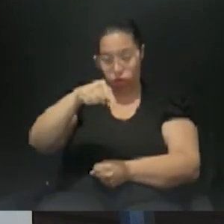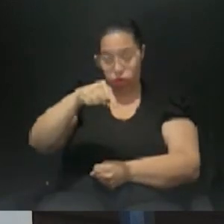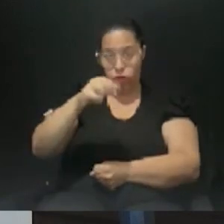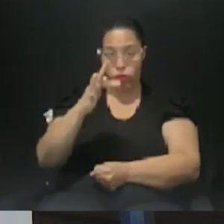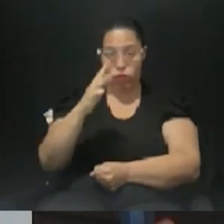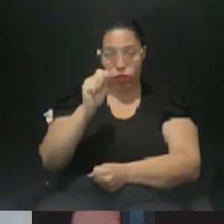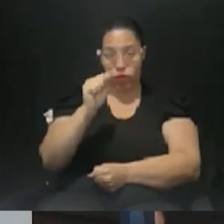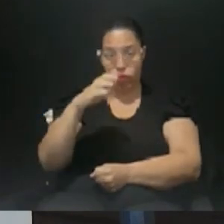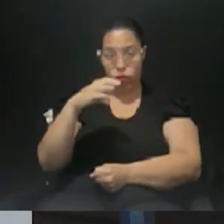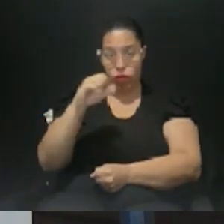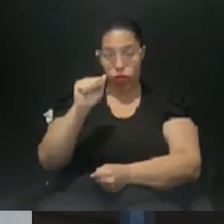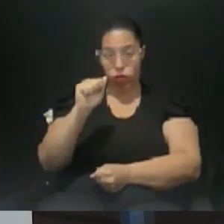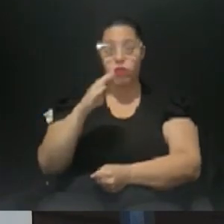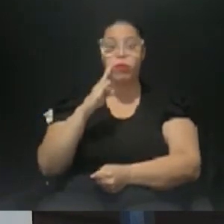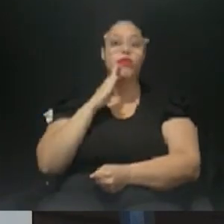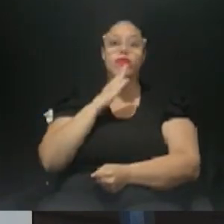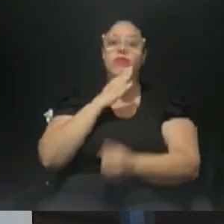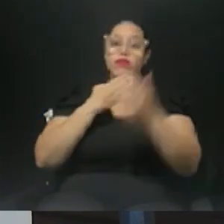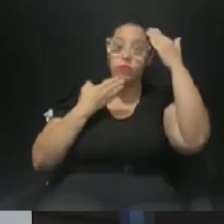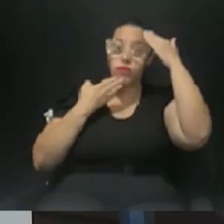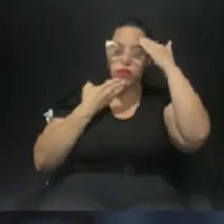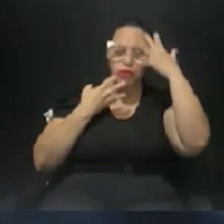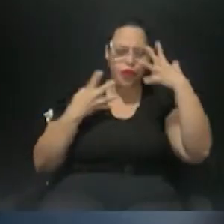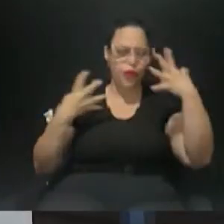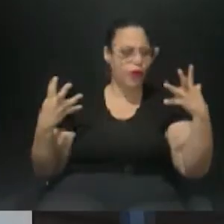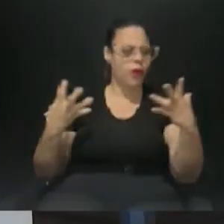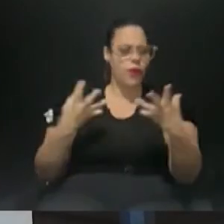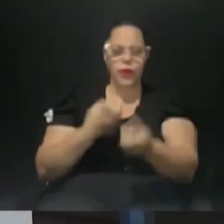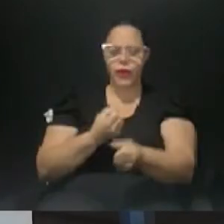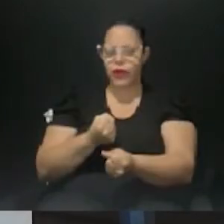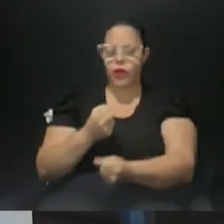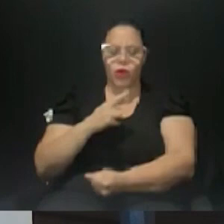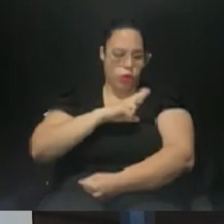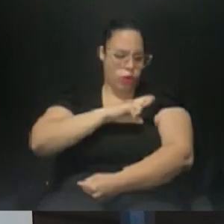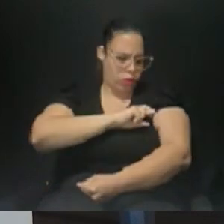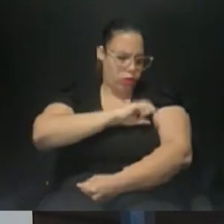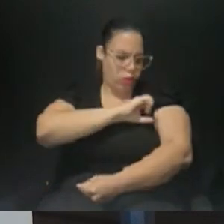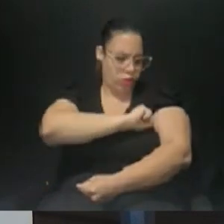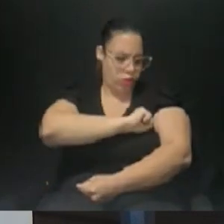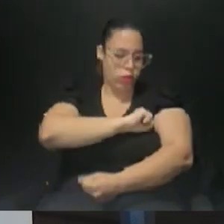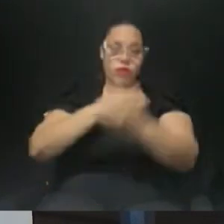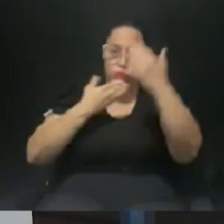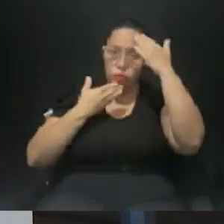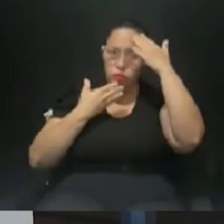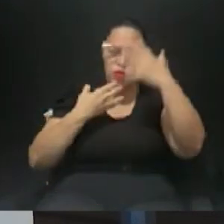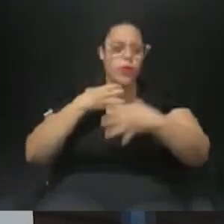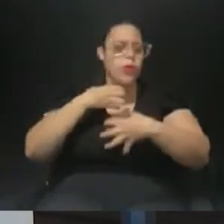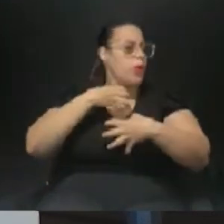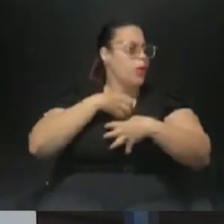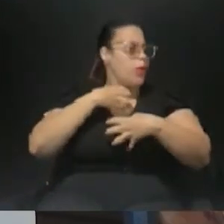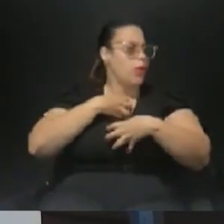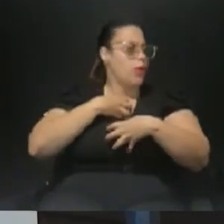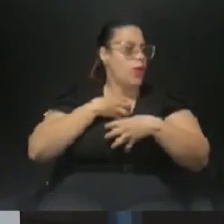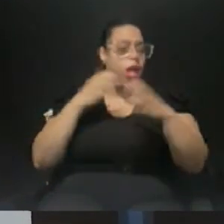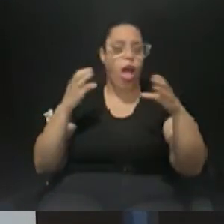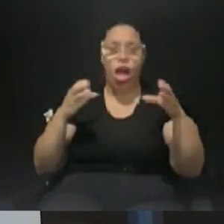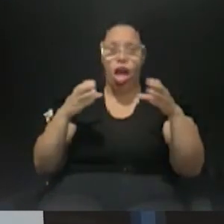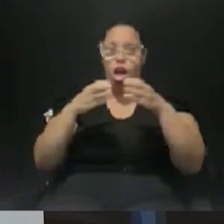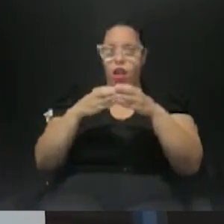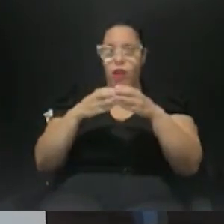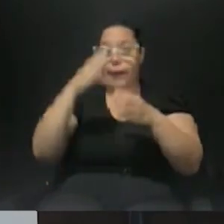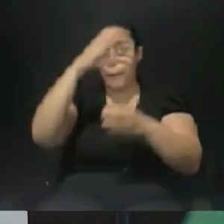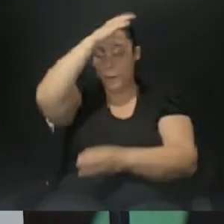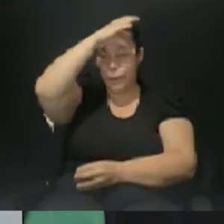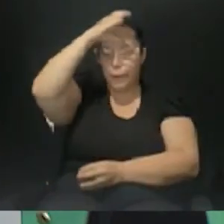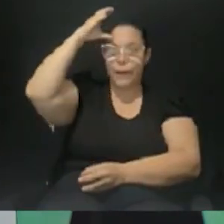e agradeço demais também a nossa equipe, os nossos clientes. E muito obrigada mesmo. Eu não sei como estou